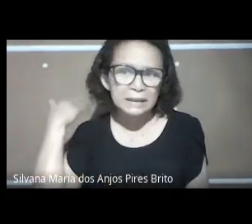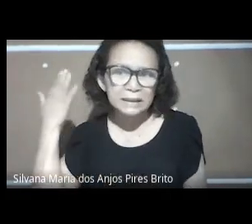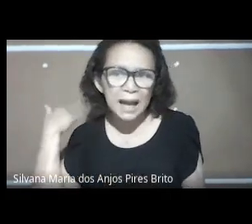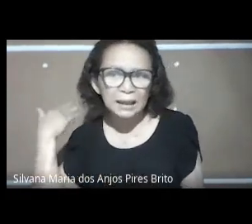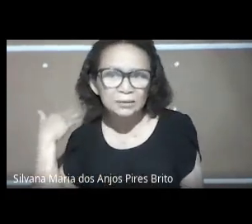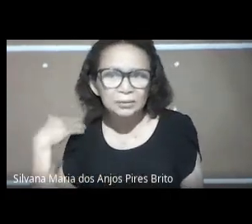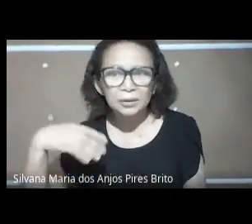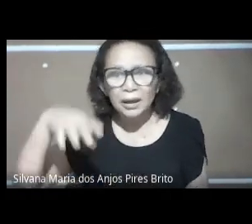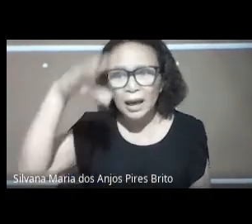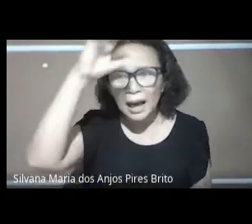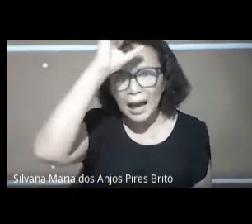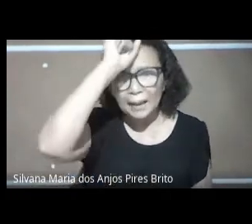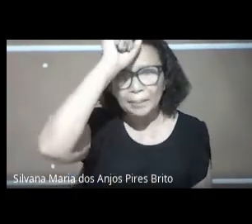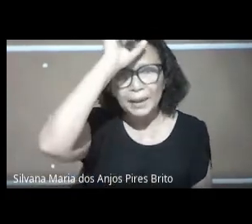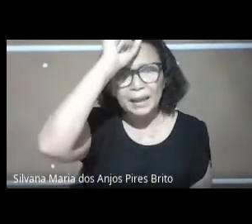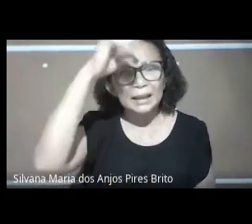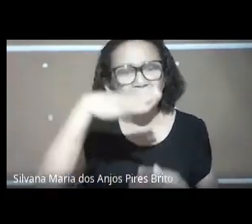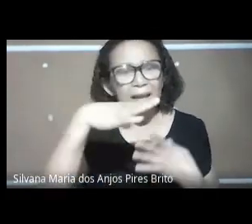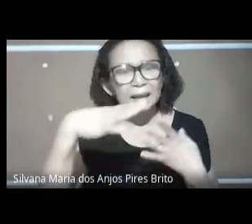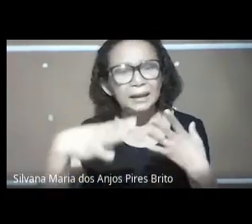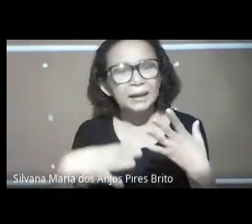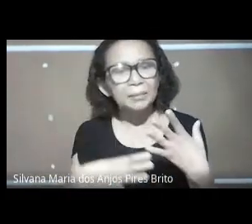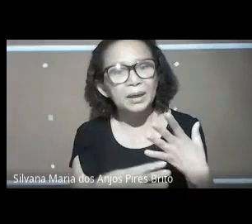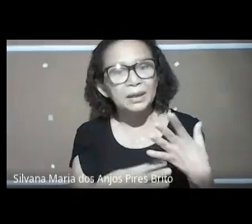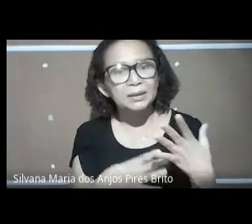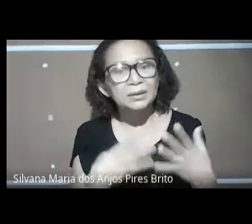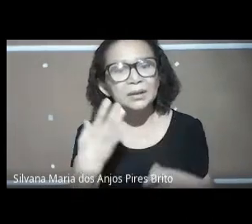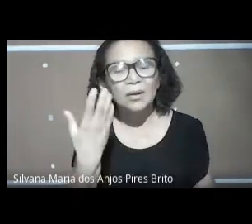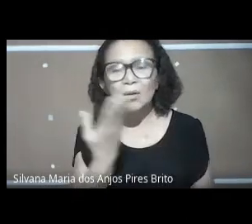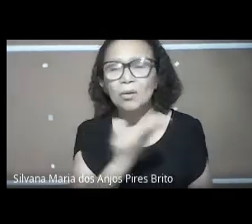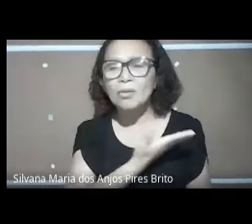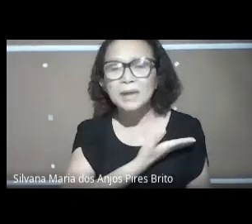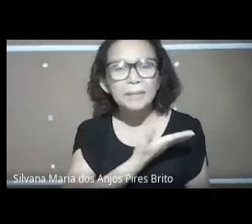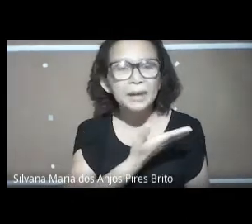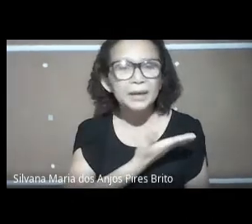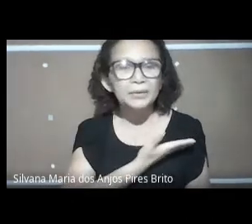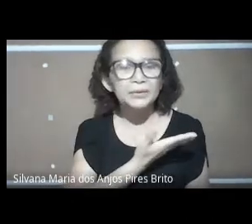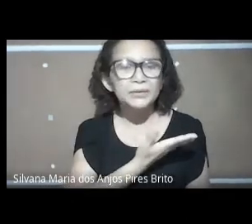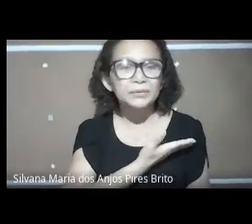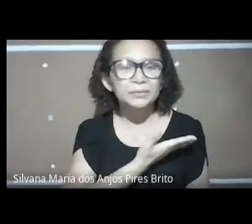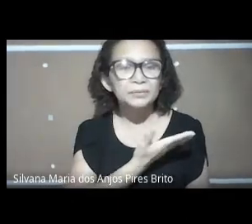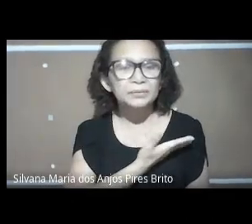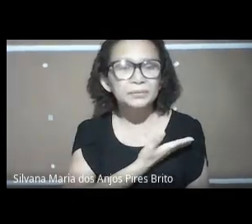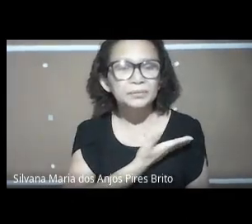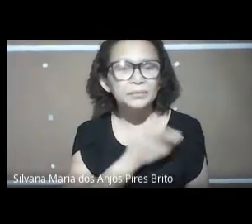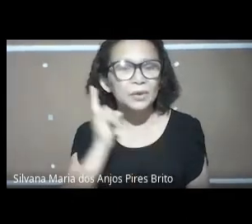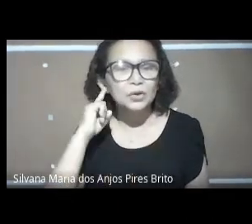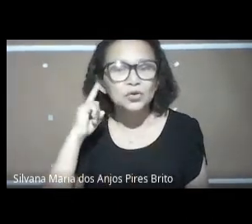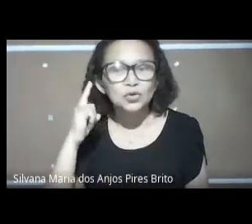Eu, passado a aprender Libras com os amigos,